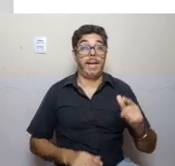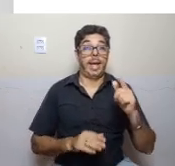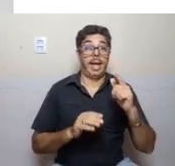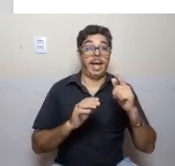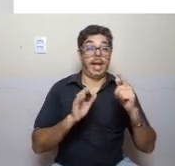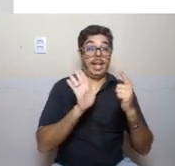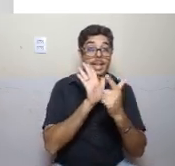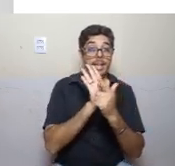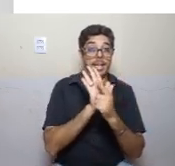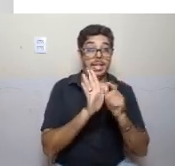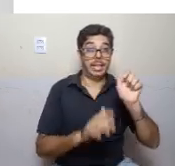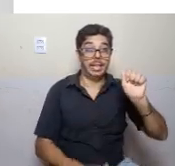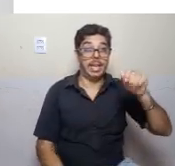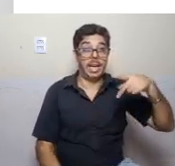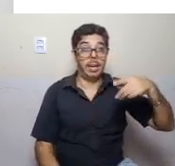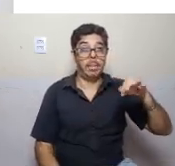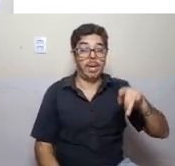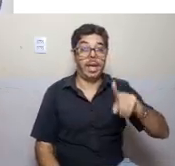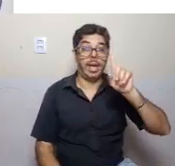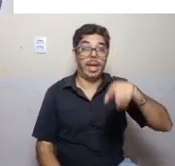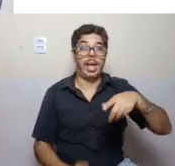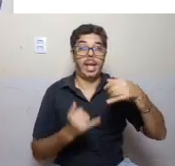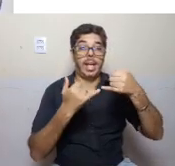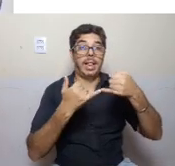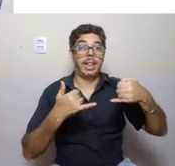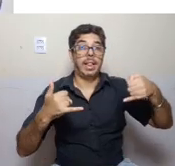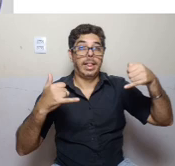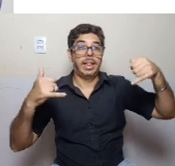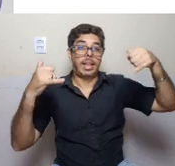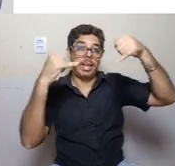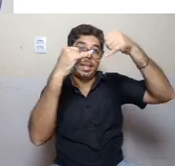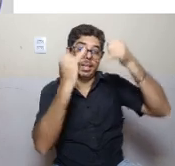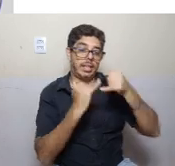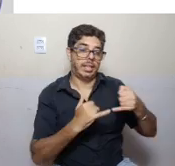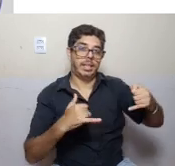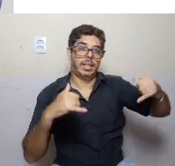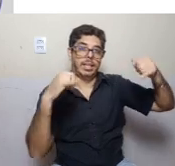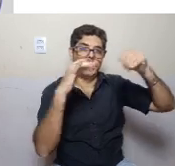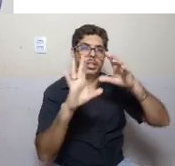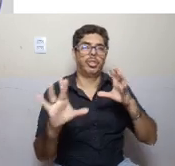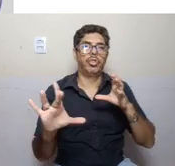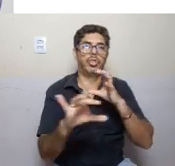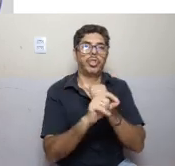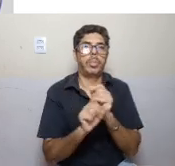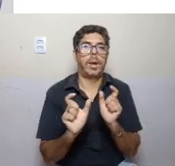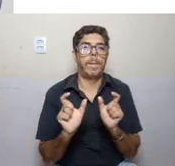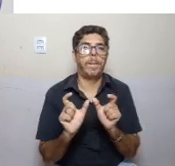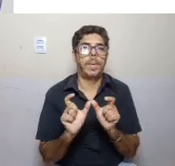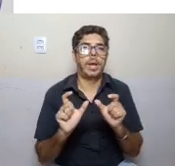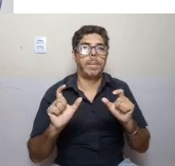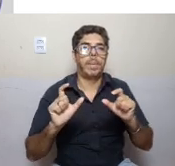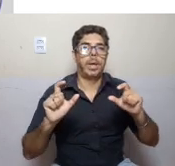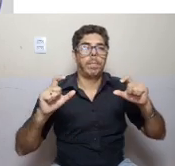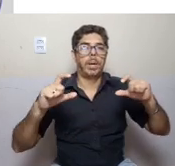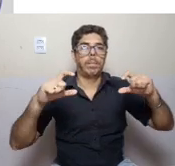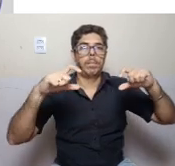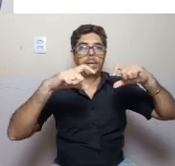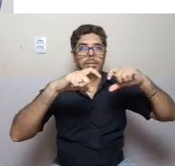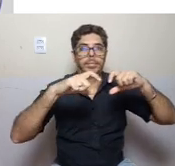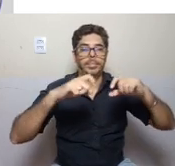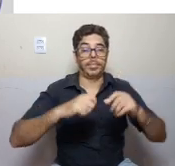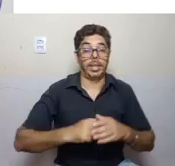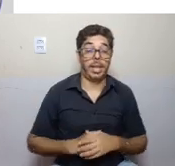integral que descreve a lei de Ampère é uma integral de linha. Esse tipo de integral, por sua vez, está relacionada à soma de pequenos elementos